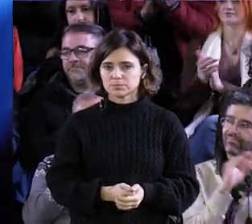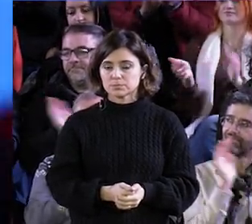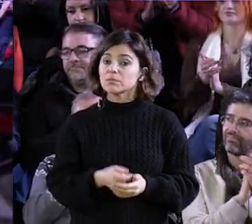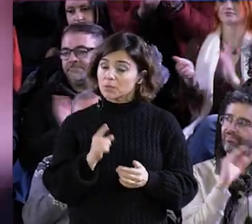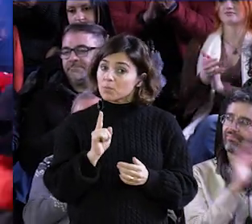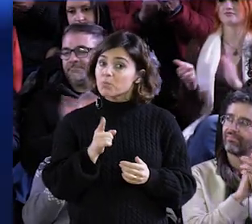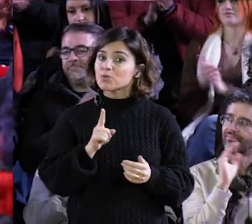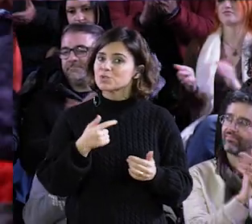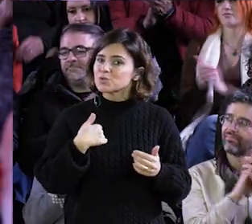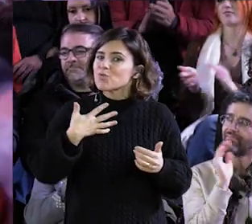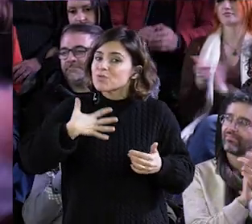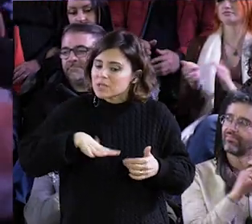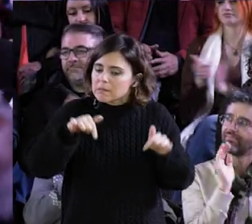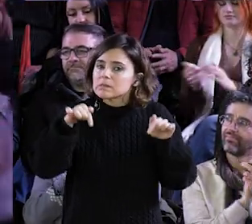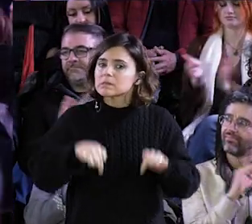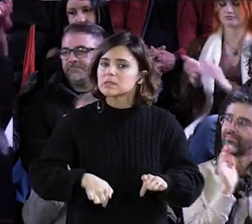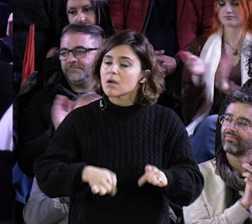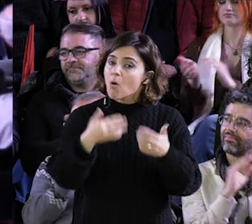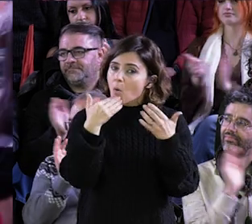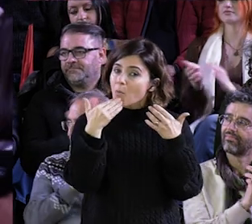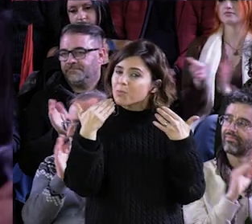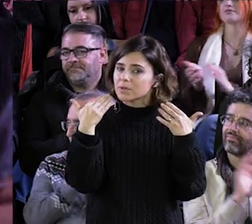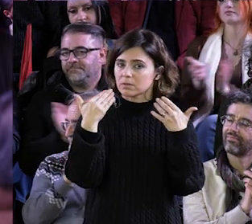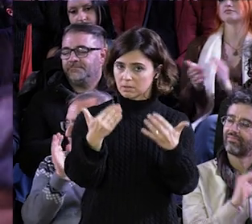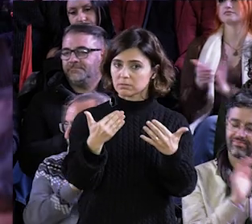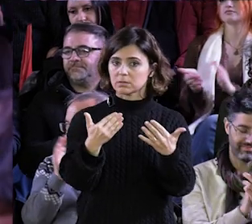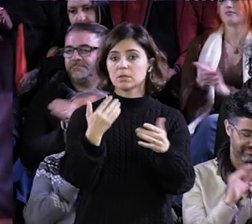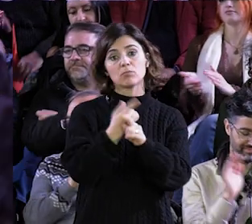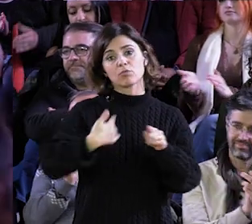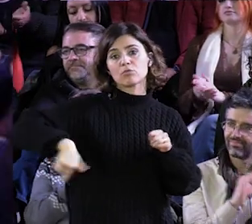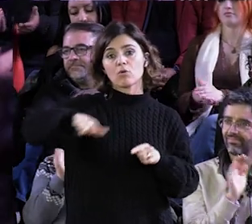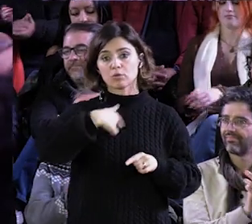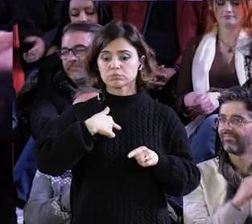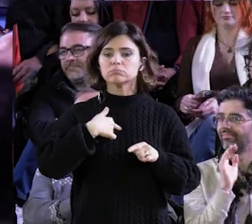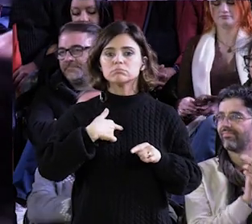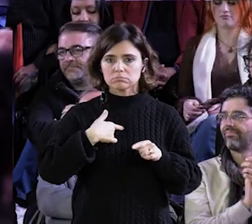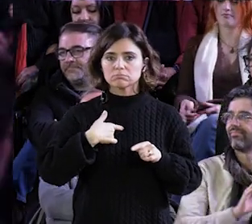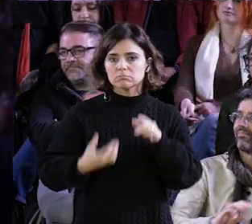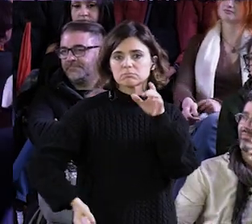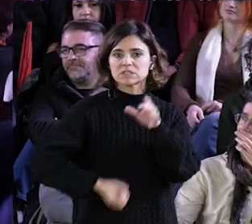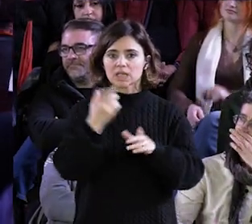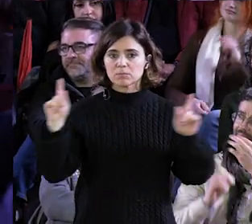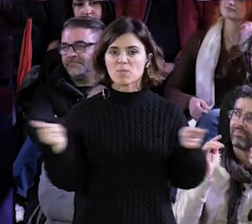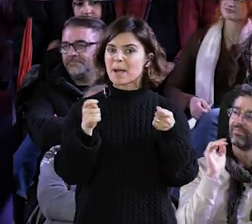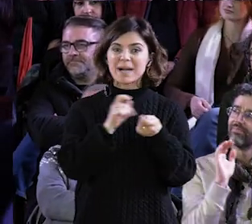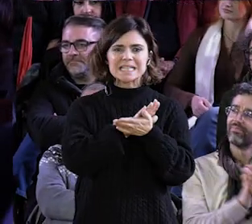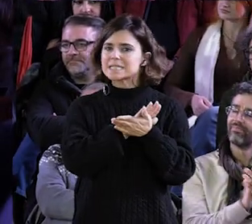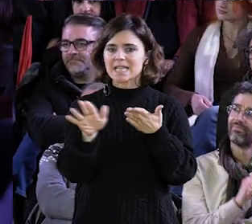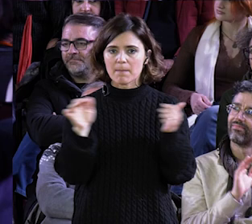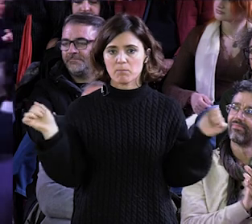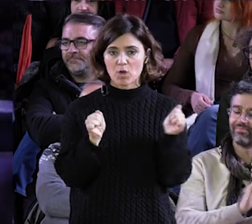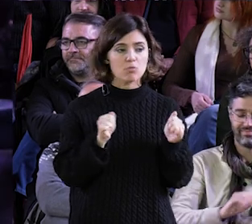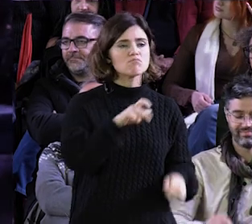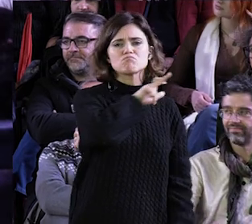E por isso eu quero deixar aqui um muito obrigado por termos construído uma campanha sem medo, que foi a todos